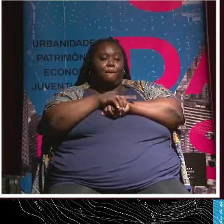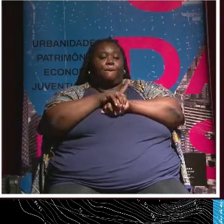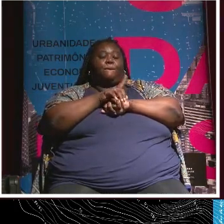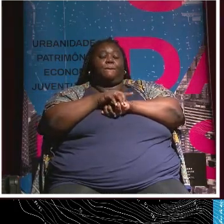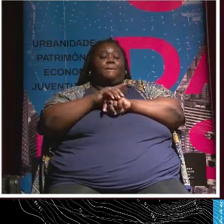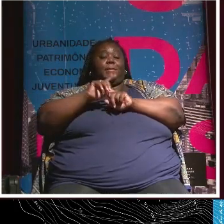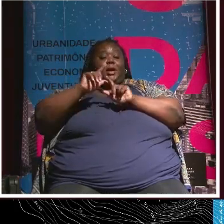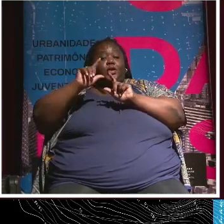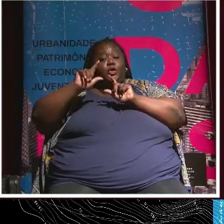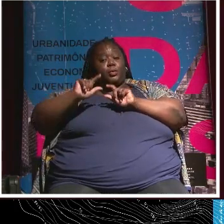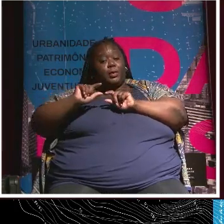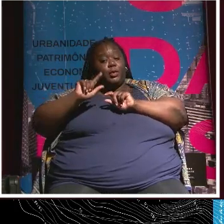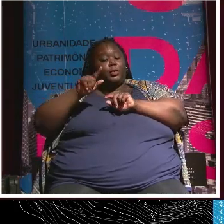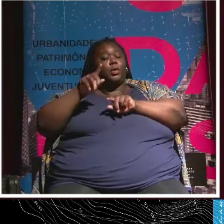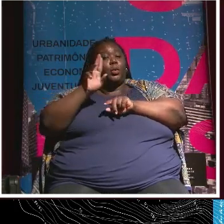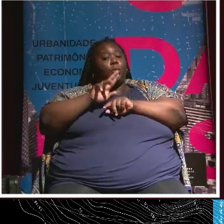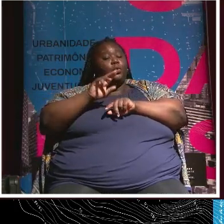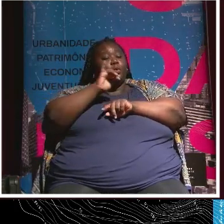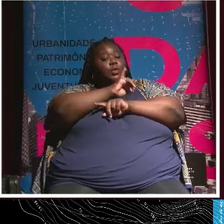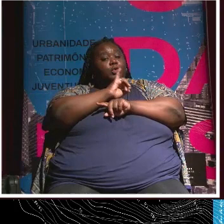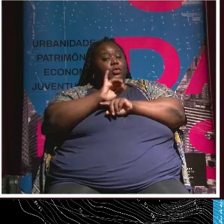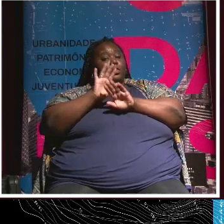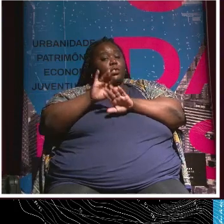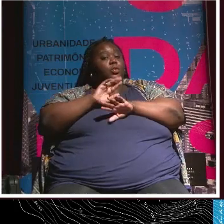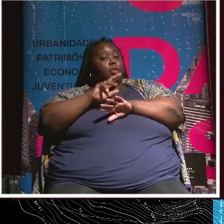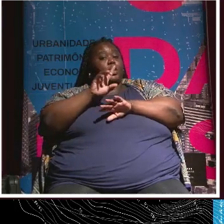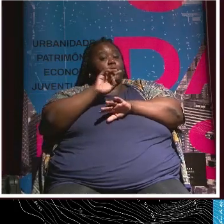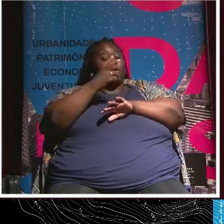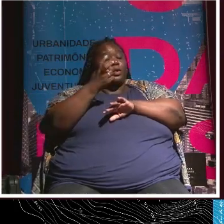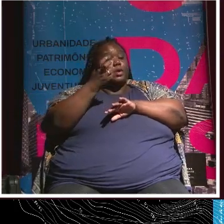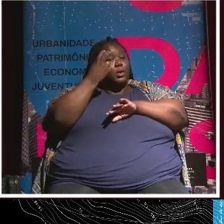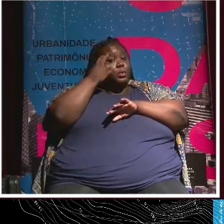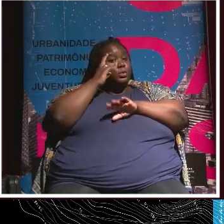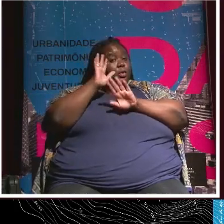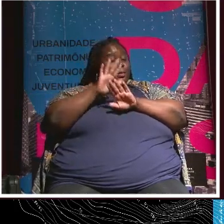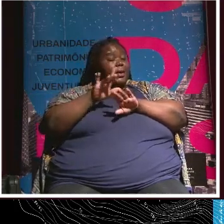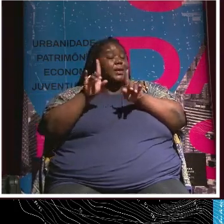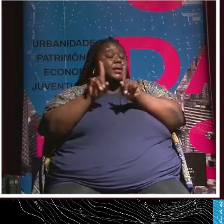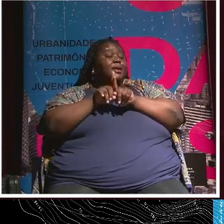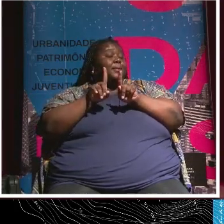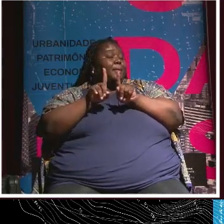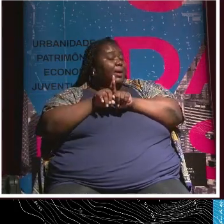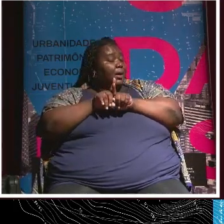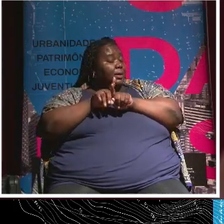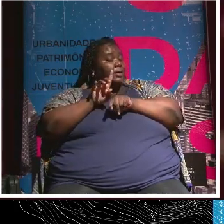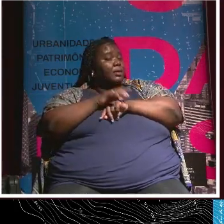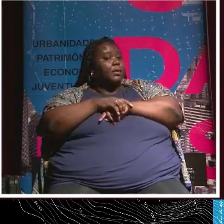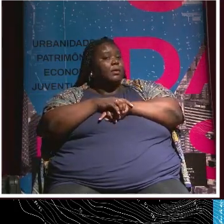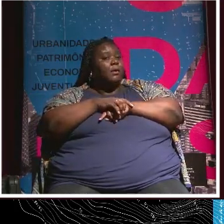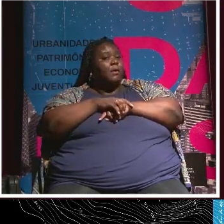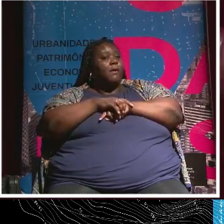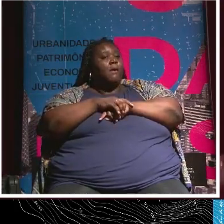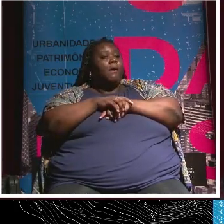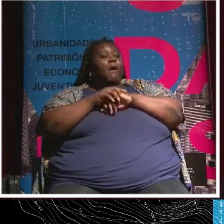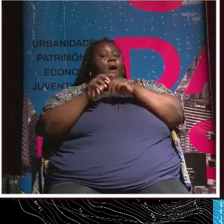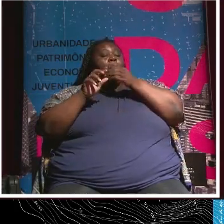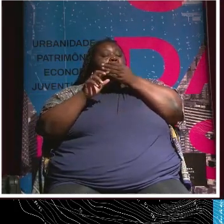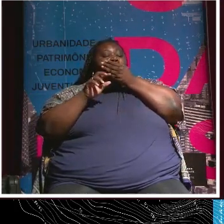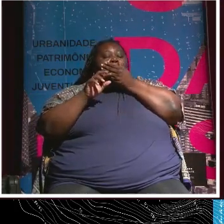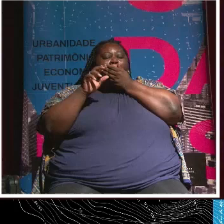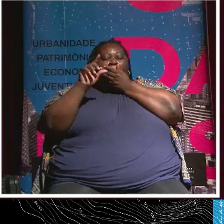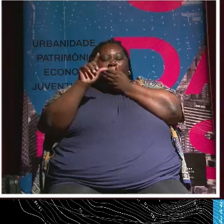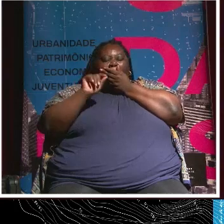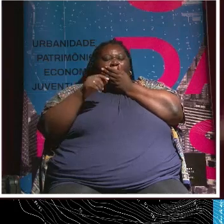institucionalidade, não só apenas no nosso setor, mas baixa institucionalidade e baixa